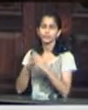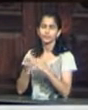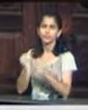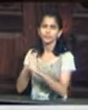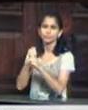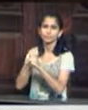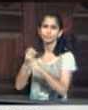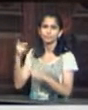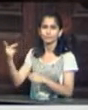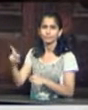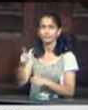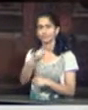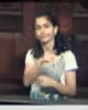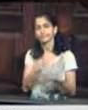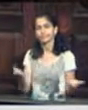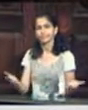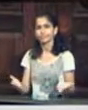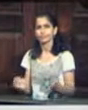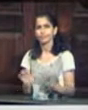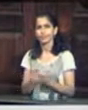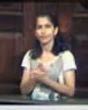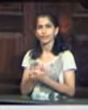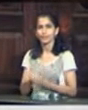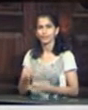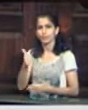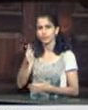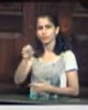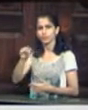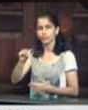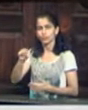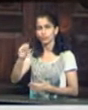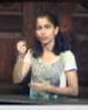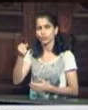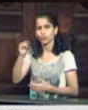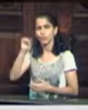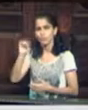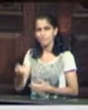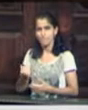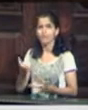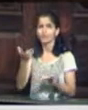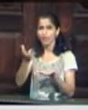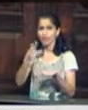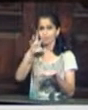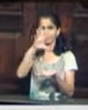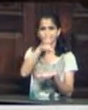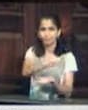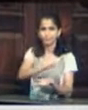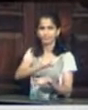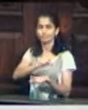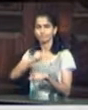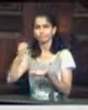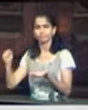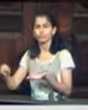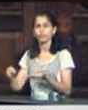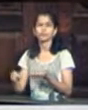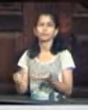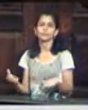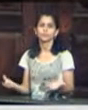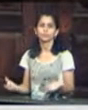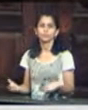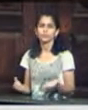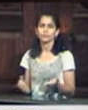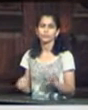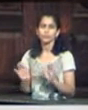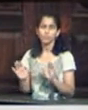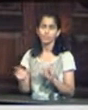constrói. Isso significa 198 milhões de reais. É o que o governo quer pegar do Fundo Estadual de Habitação Popular sem fazer